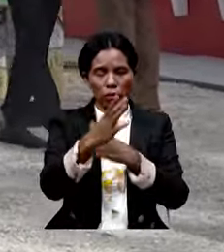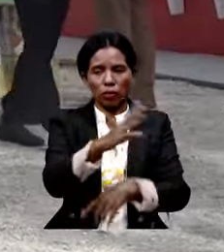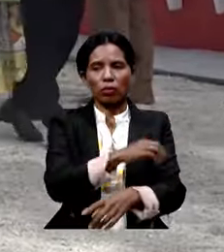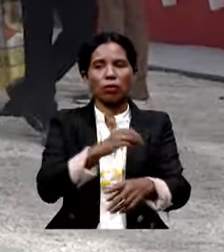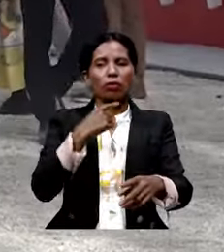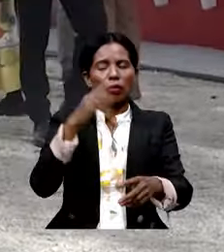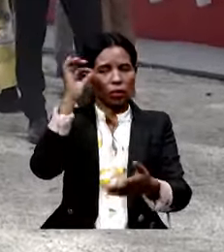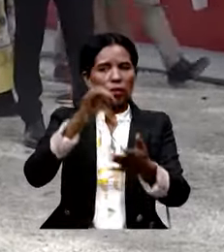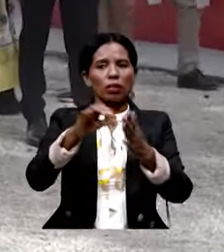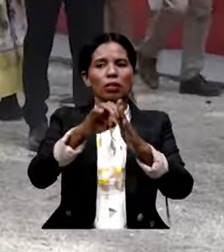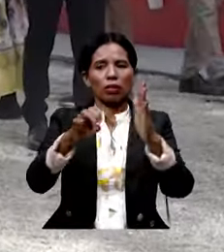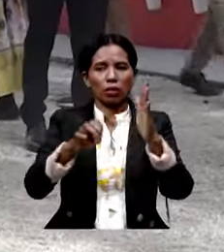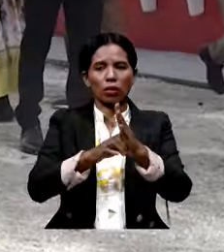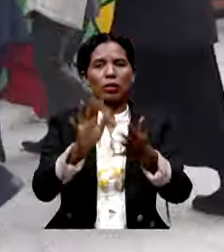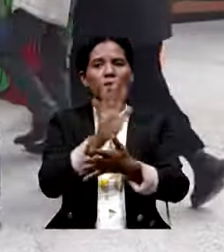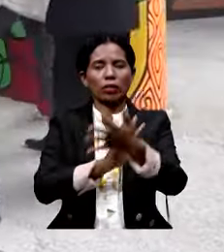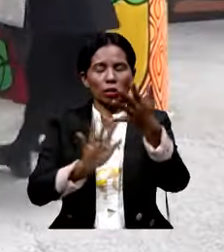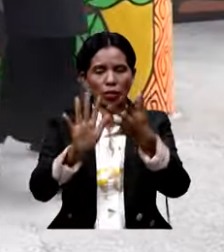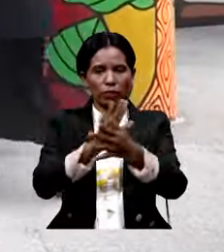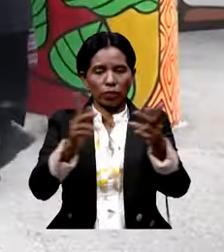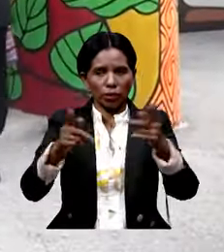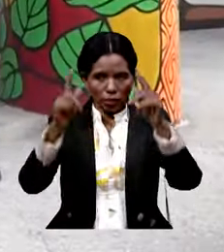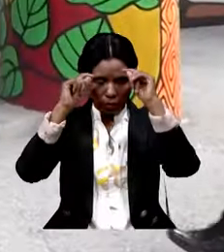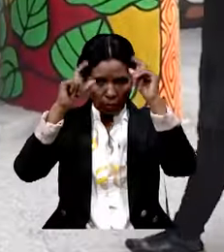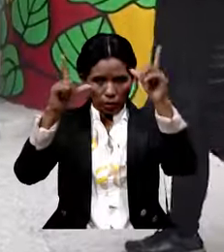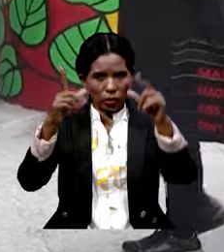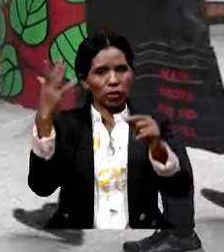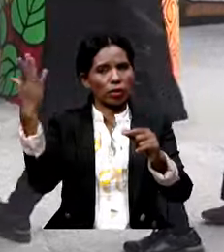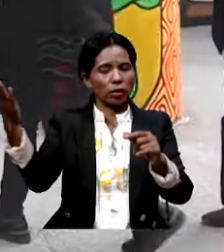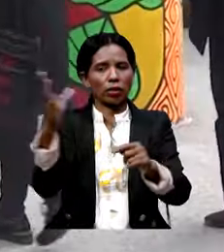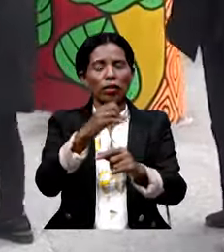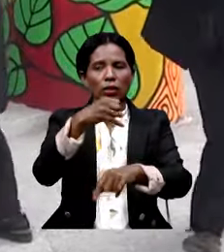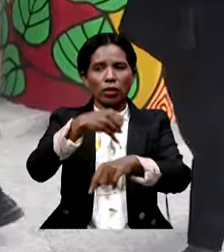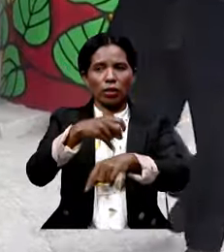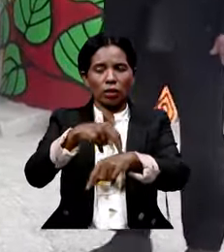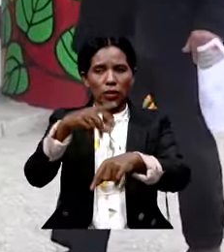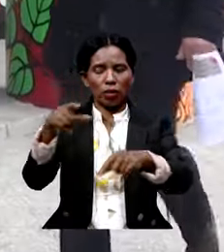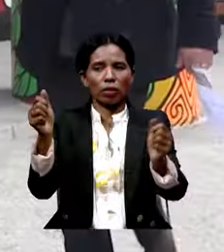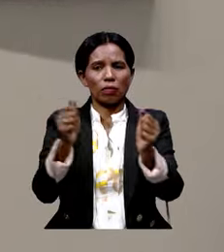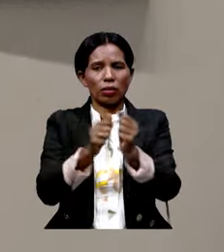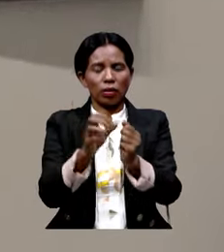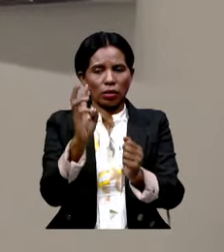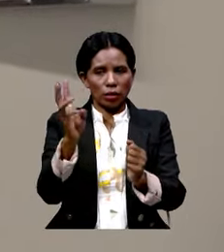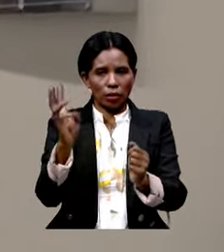Arte no Cultura, inaugura Pavilhão Timor-Leste e exposição Arte Internacional Badala Nenulu,